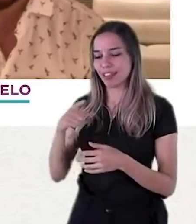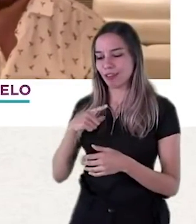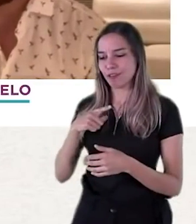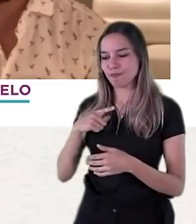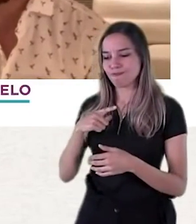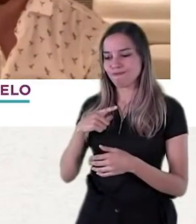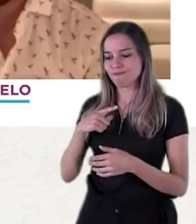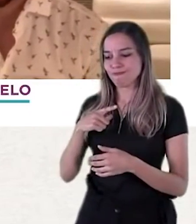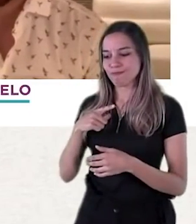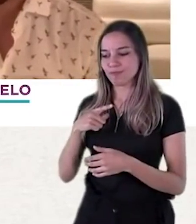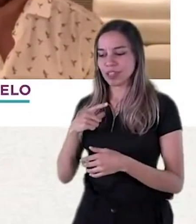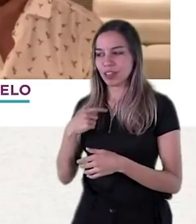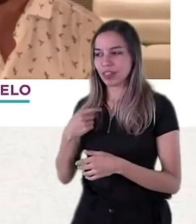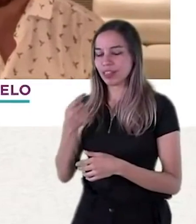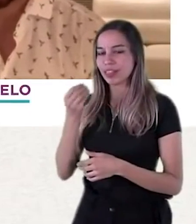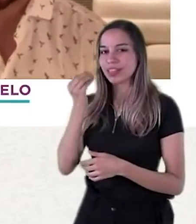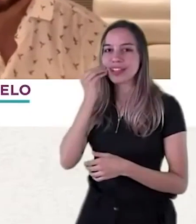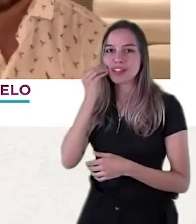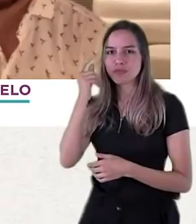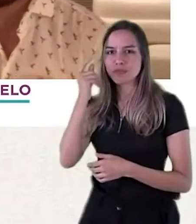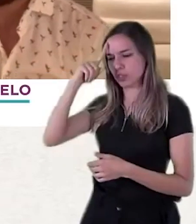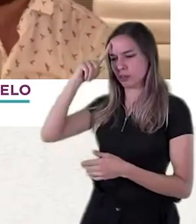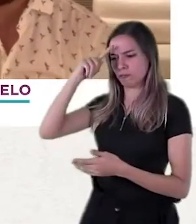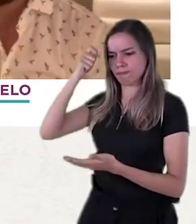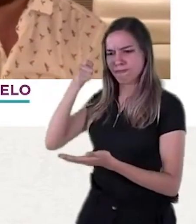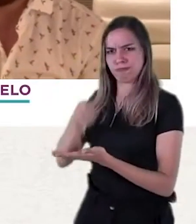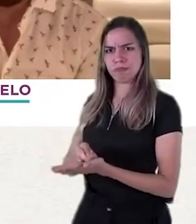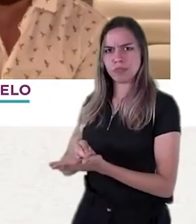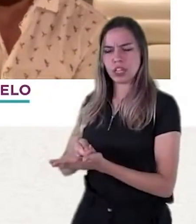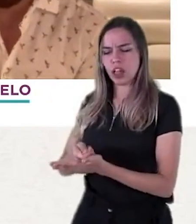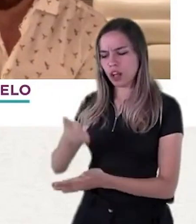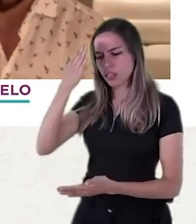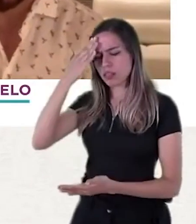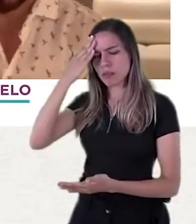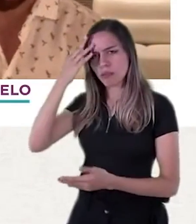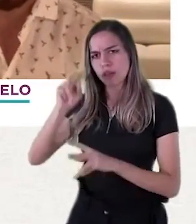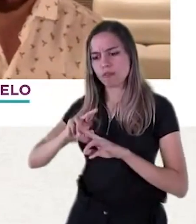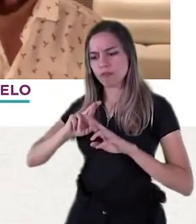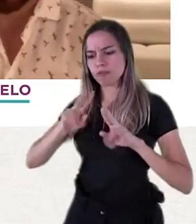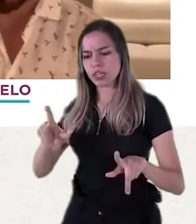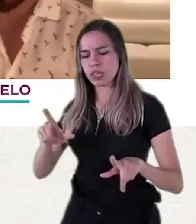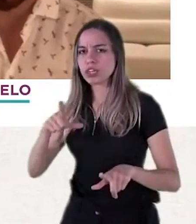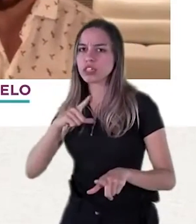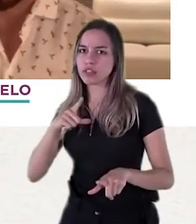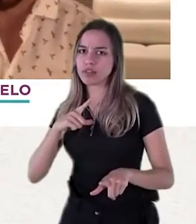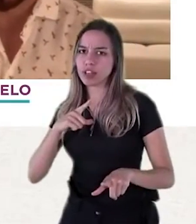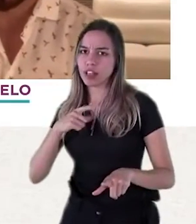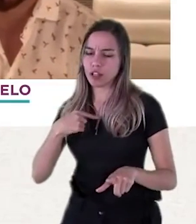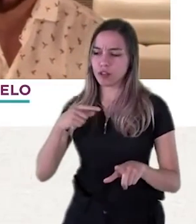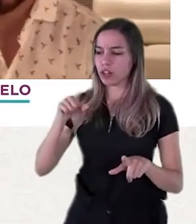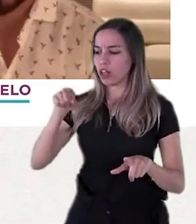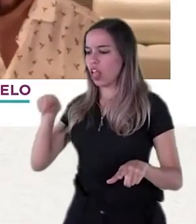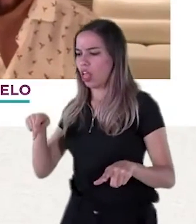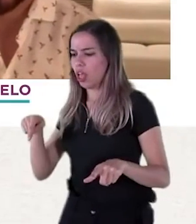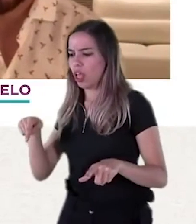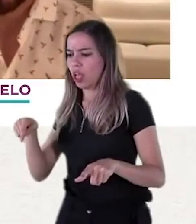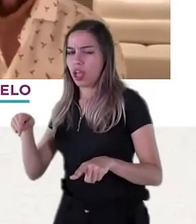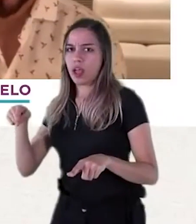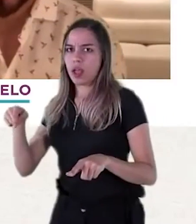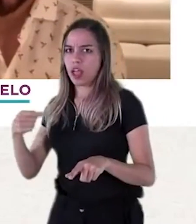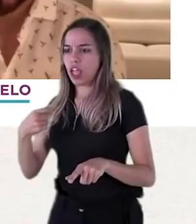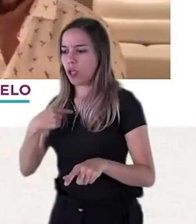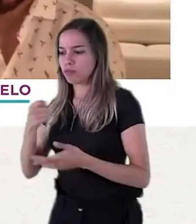esse conflito, sabe? Para saber diferenciar. Isso que eu escrevi é para mim ou para os outros?